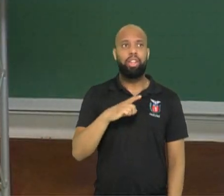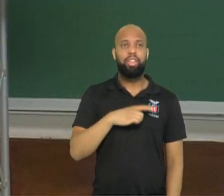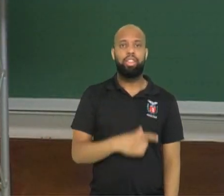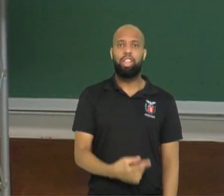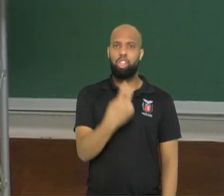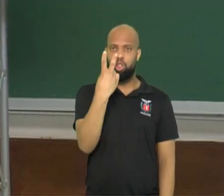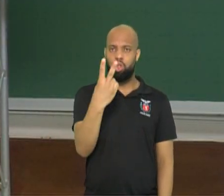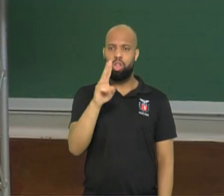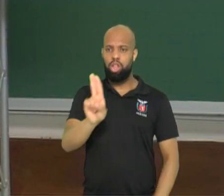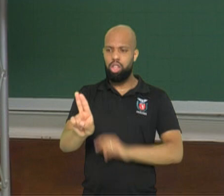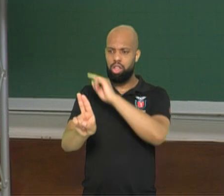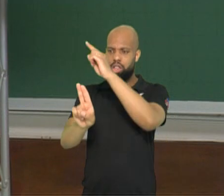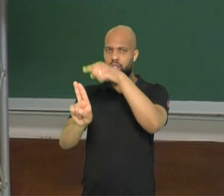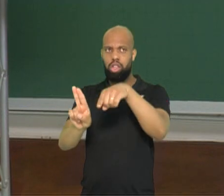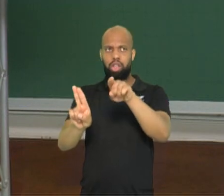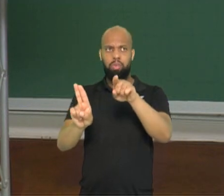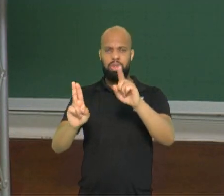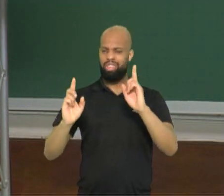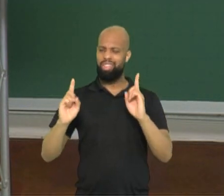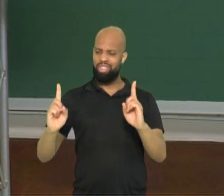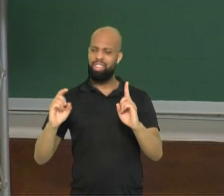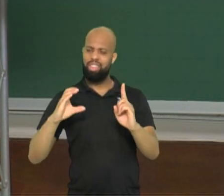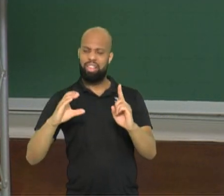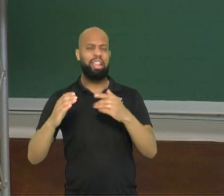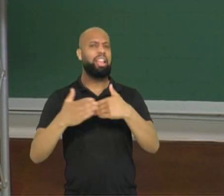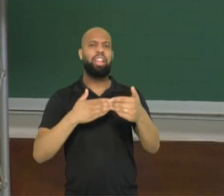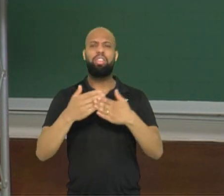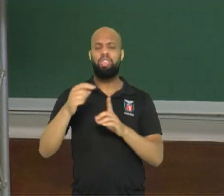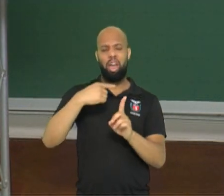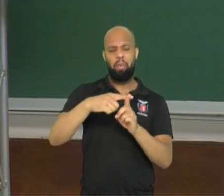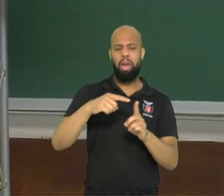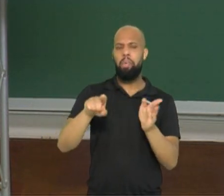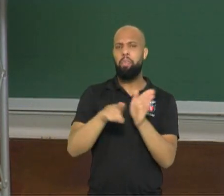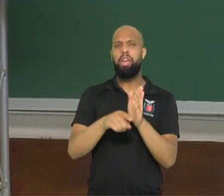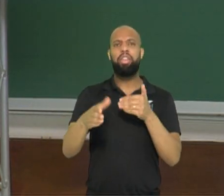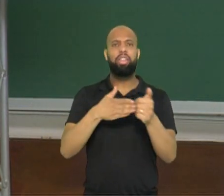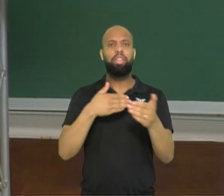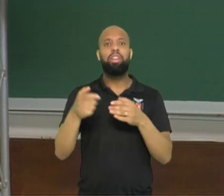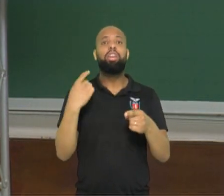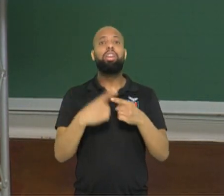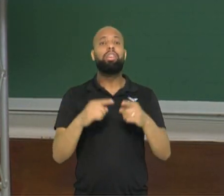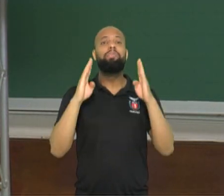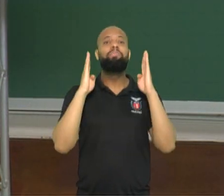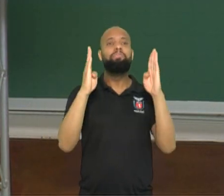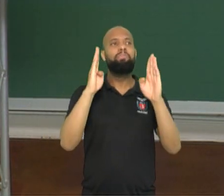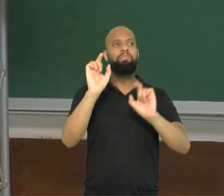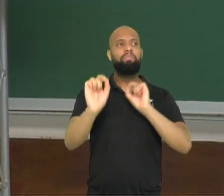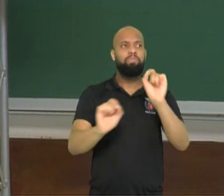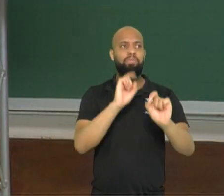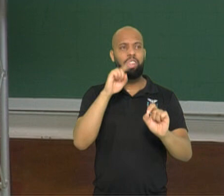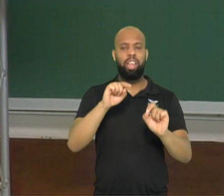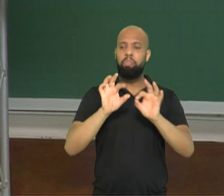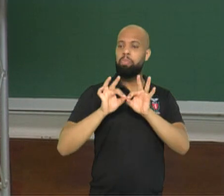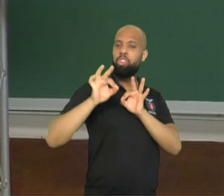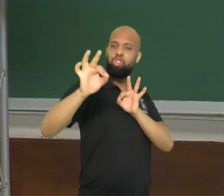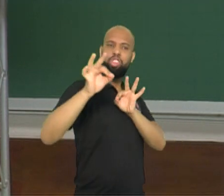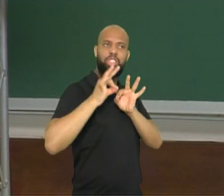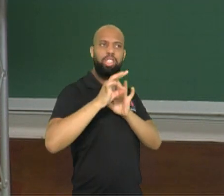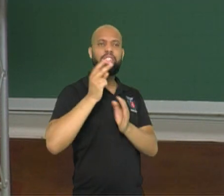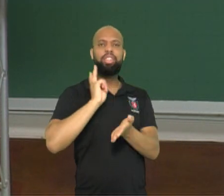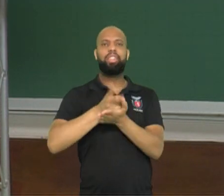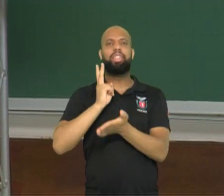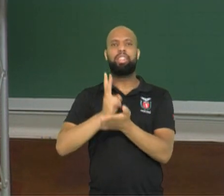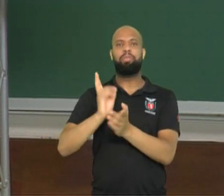2π. Por que eu pus aquela barrinha no C? Porque não importa se é positivo ou negativo. O período, como é uma medida, ela sempre